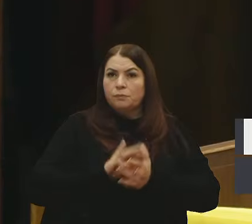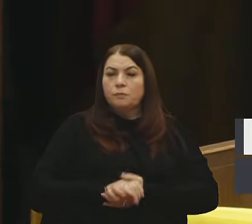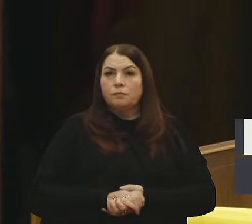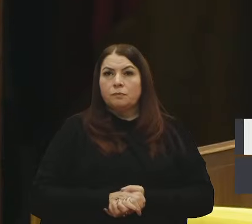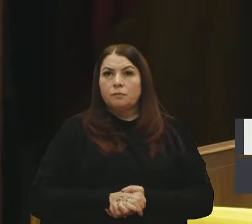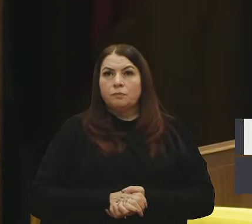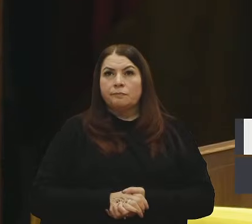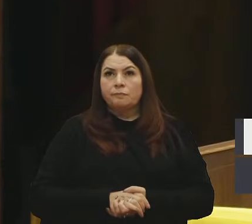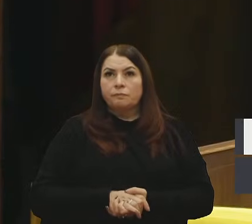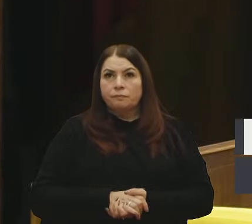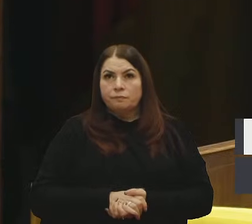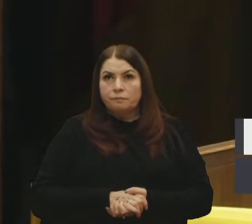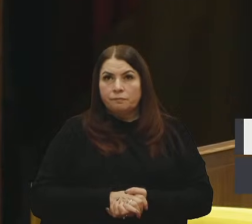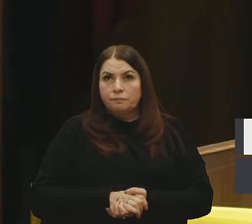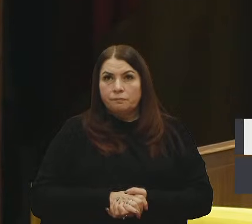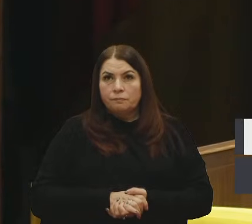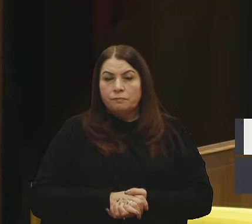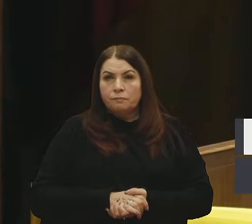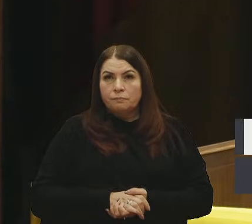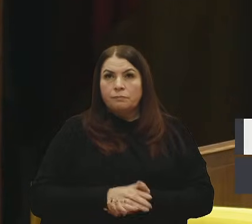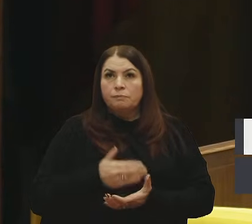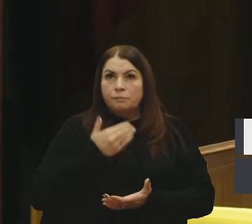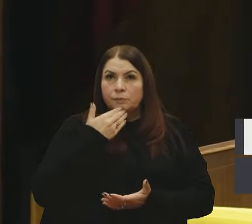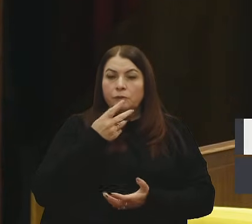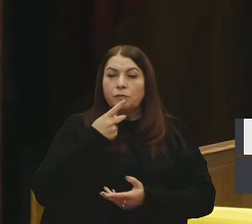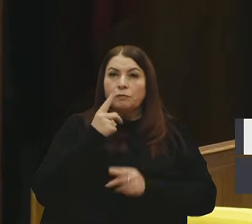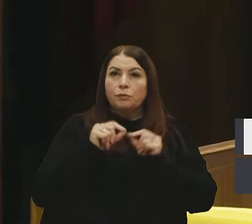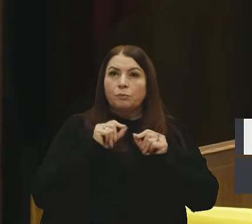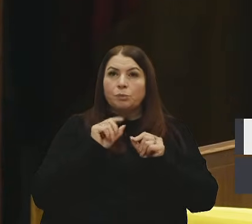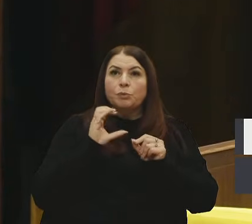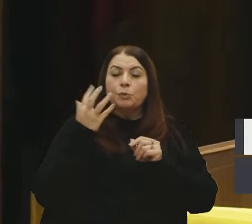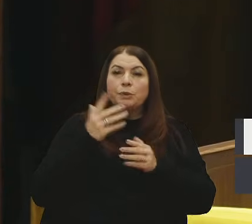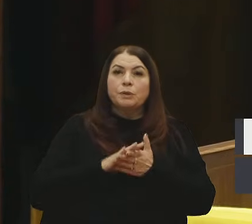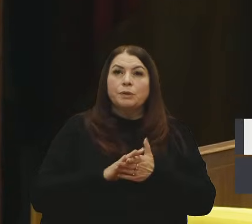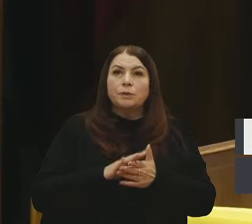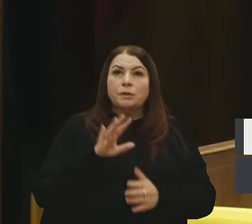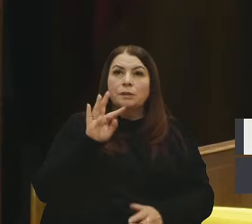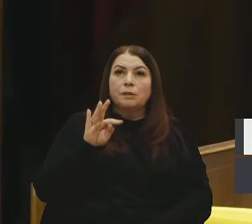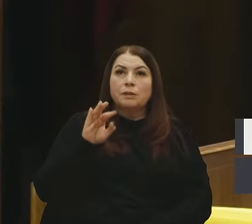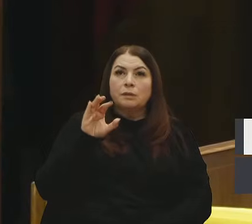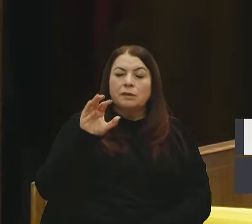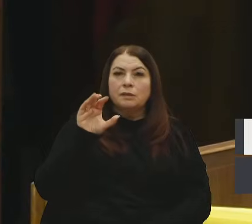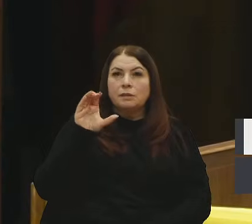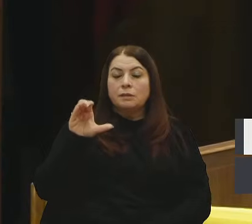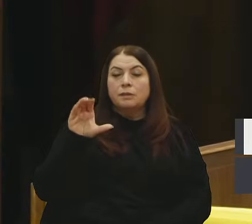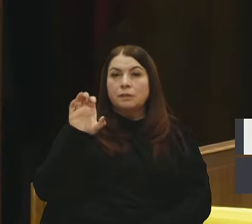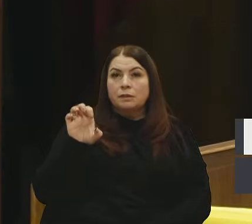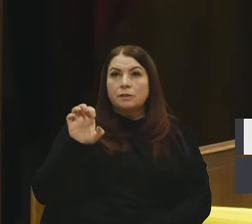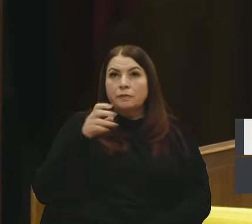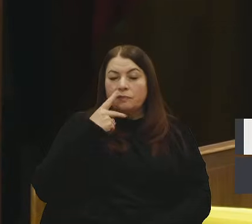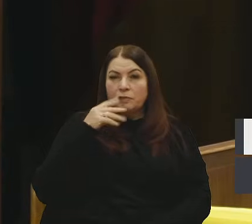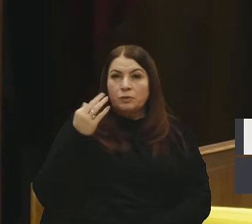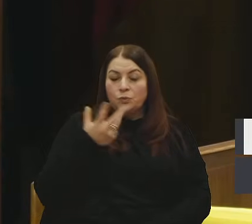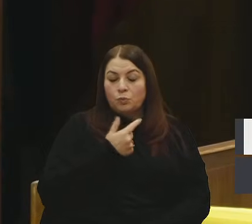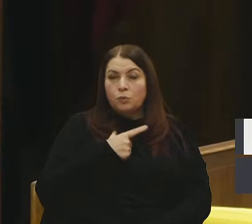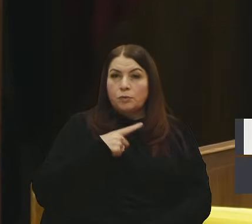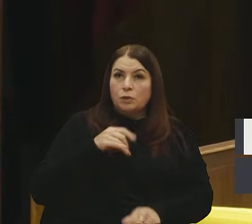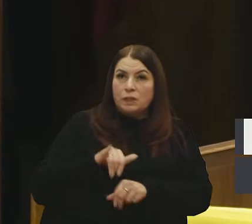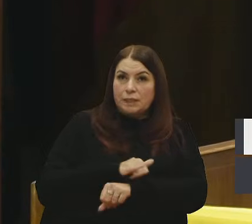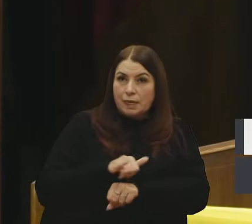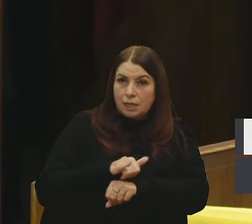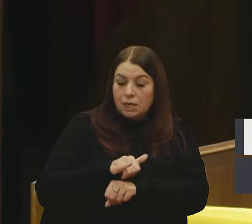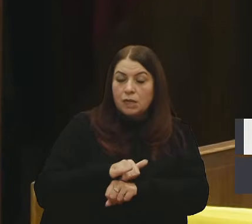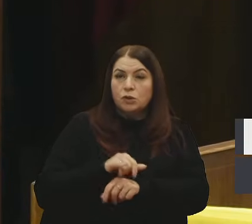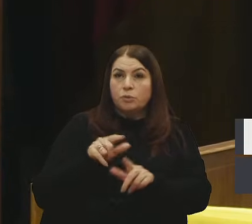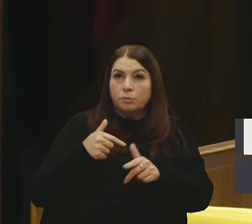Tá? Já me pediram. Fala um pouco sobre o que está acontecendo no TCE. Gente, não vou falar tudo. A gente tem estratégia